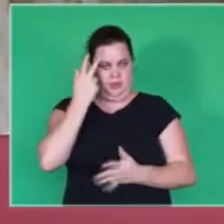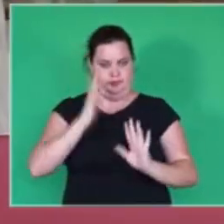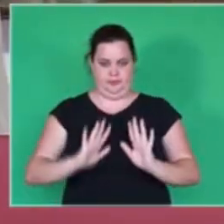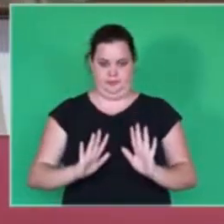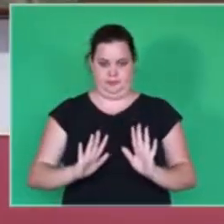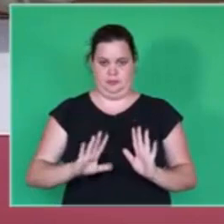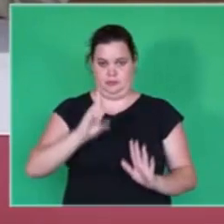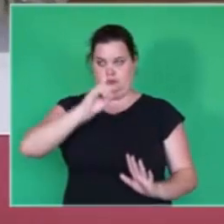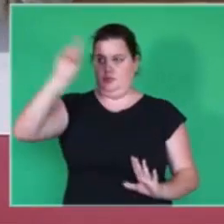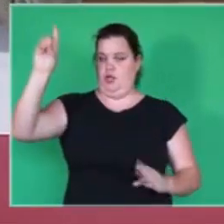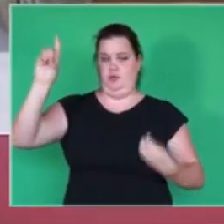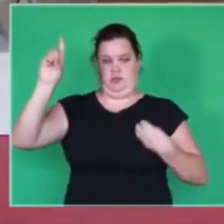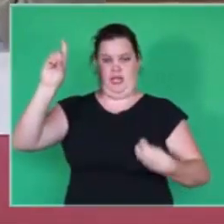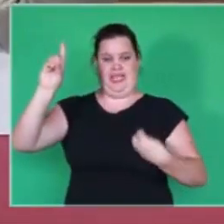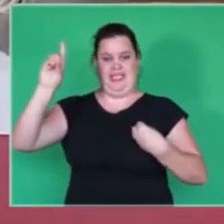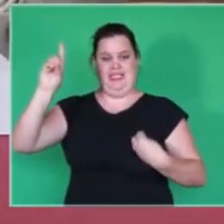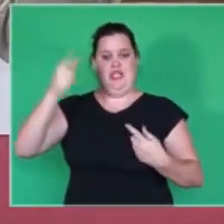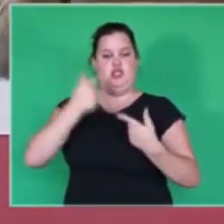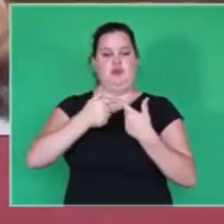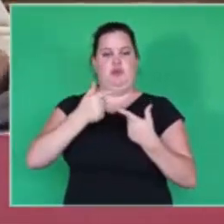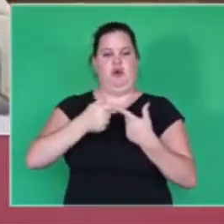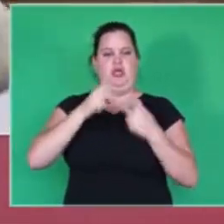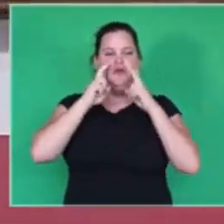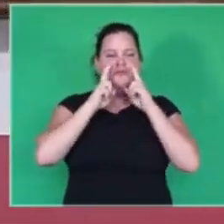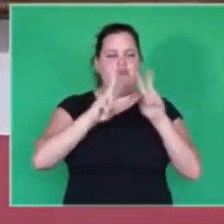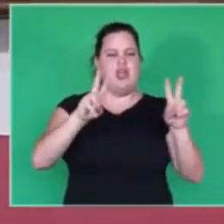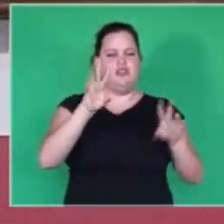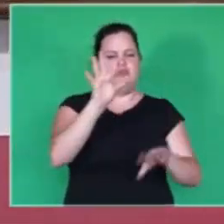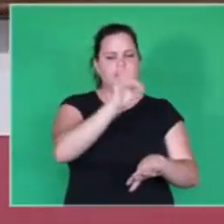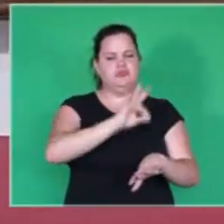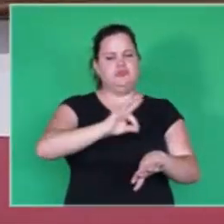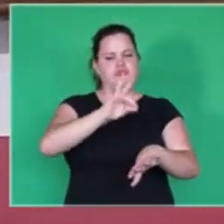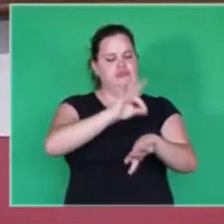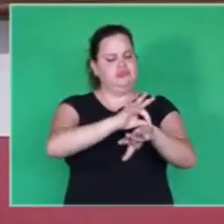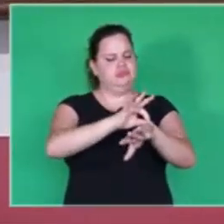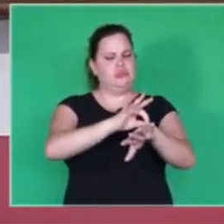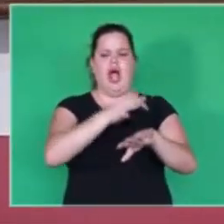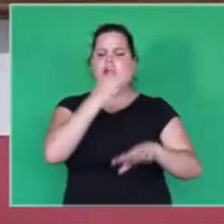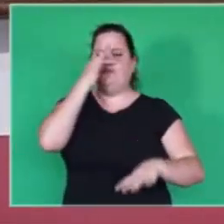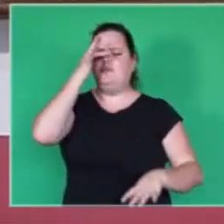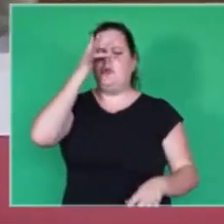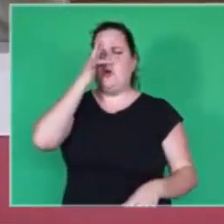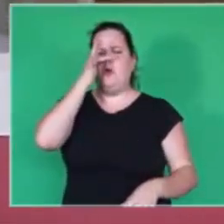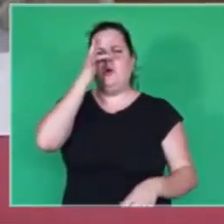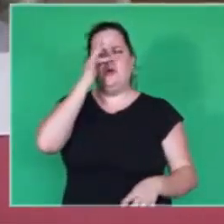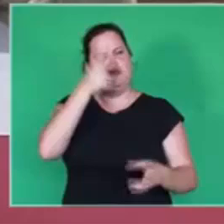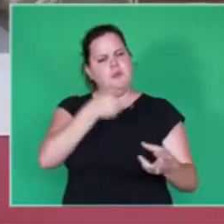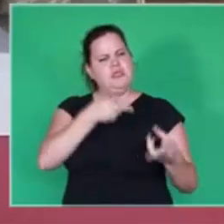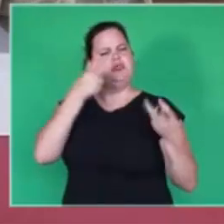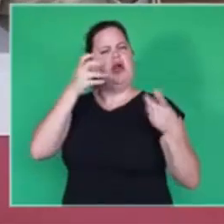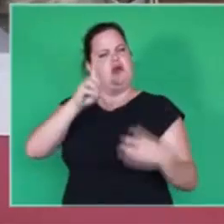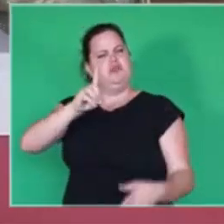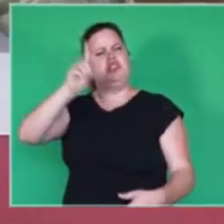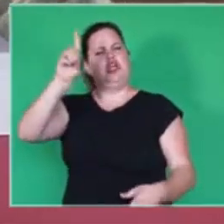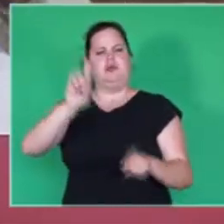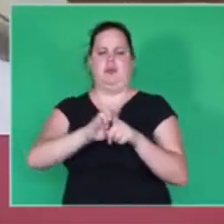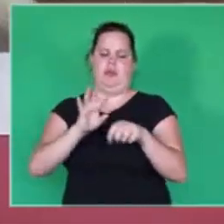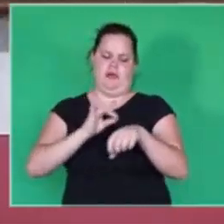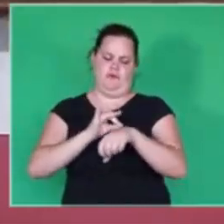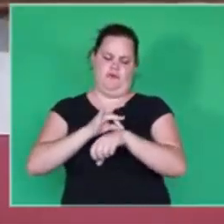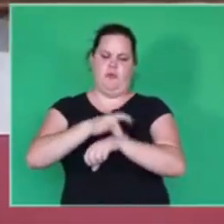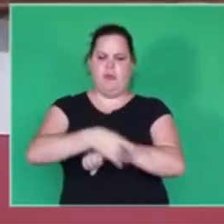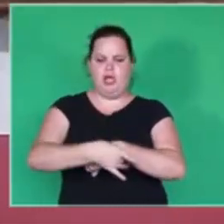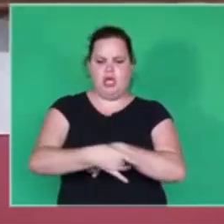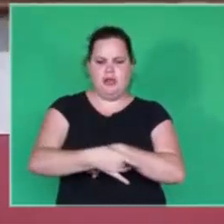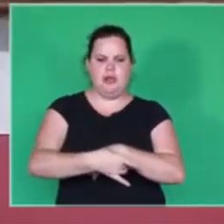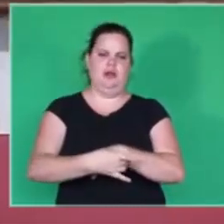está na abelhinha, está na flor, Ele está na formiga, na